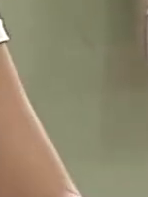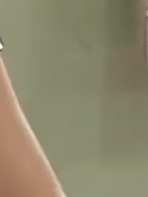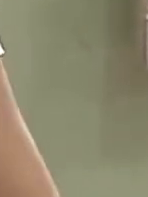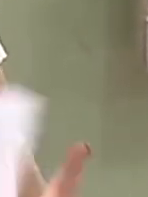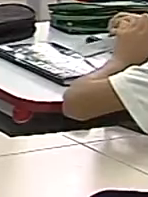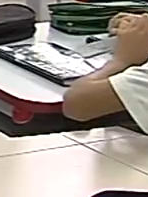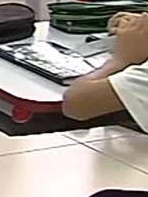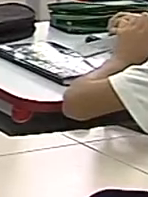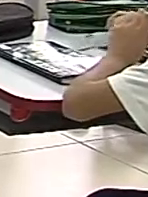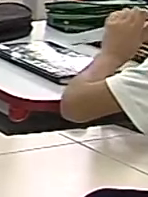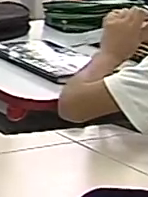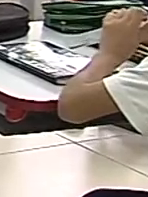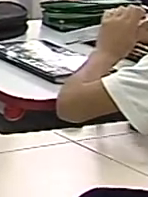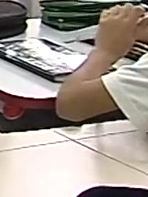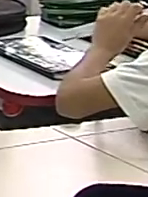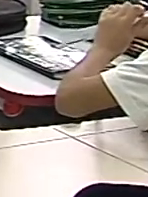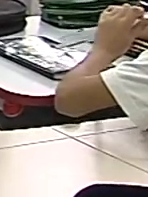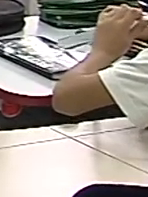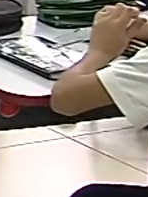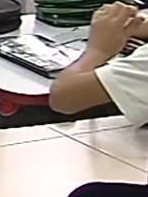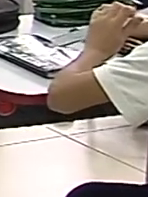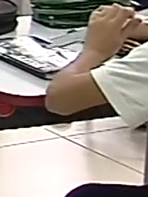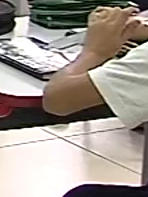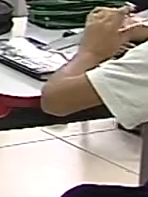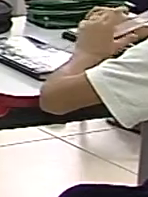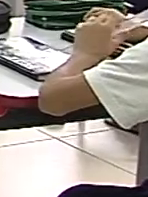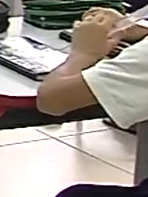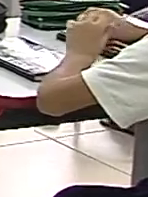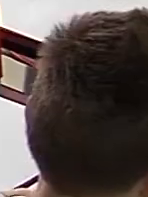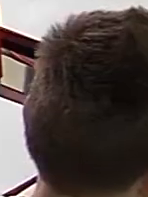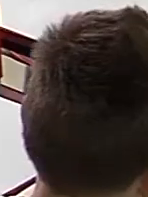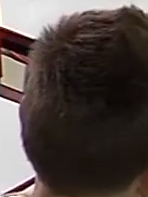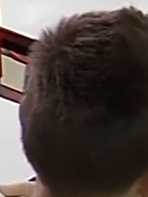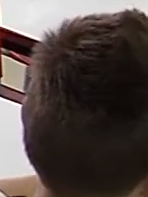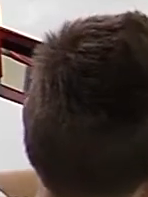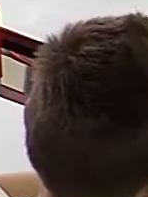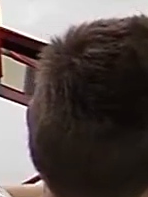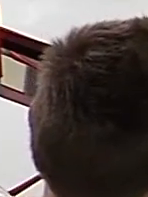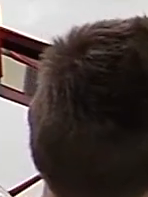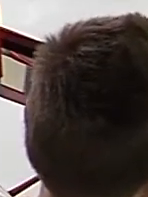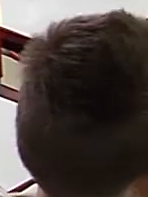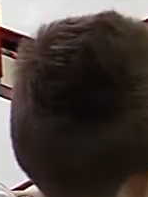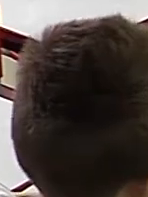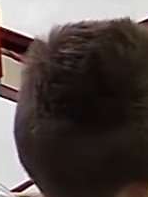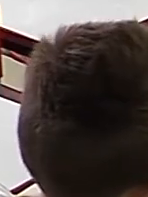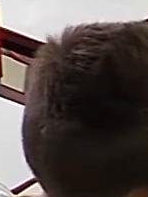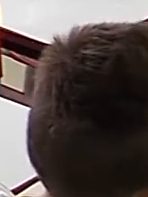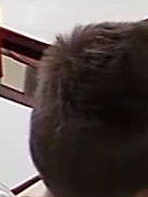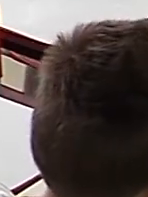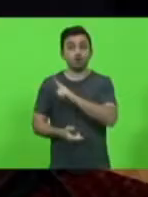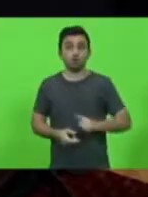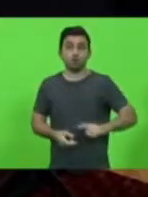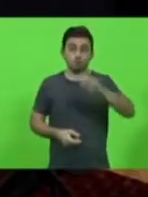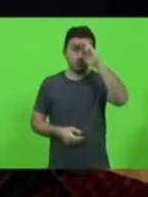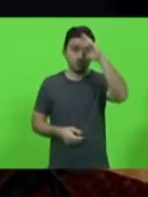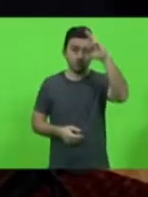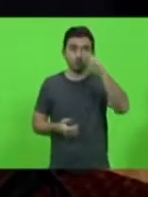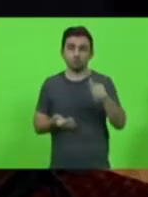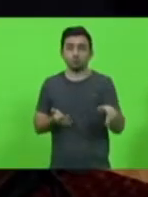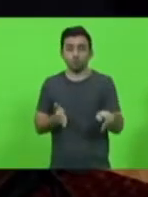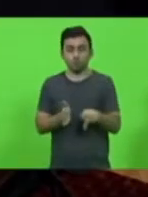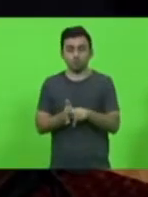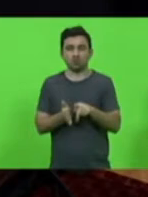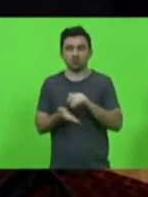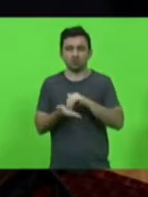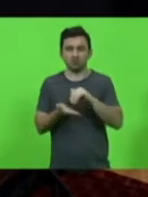equipamento emprestado poderá ficar com eles enquanto estiverem em atividade nas escolas estaduais. Líder do